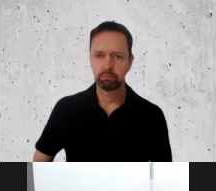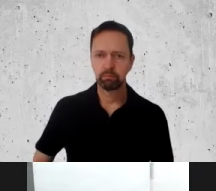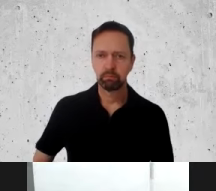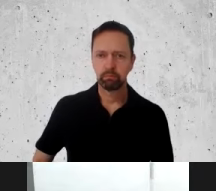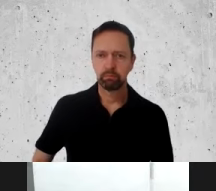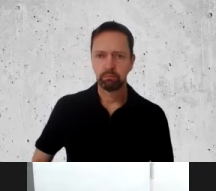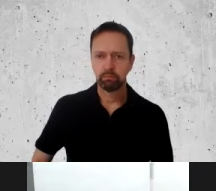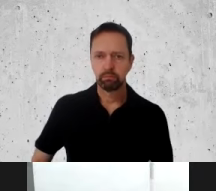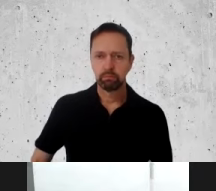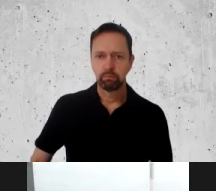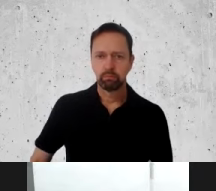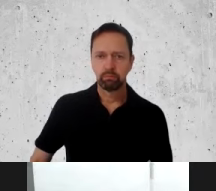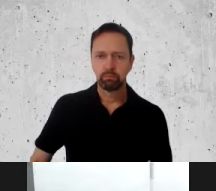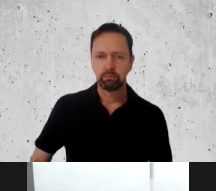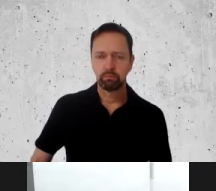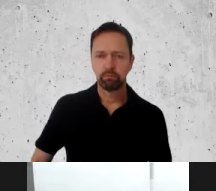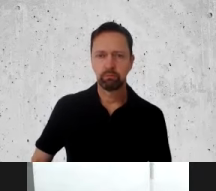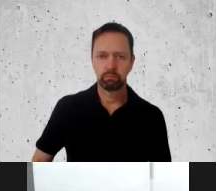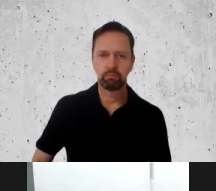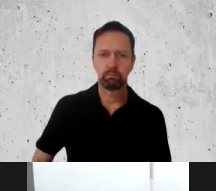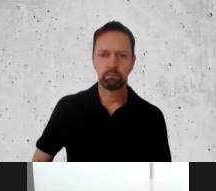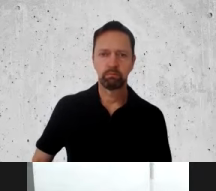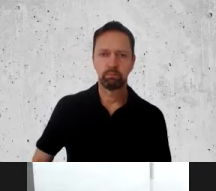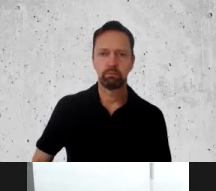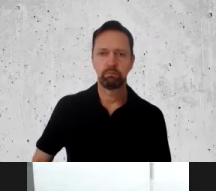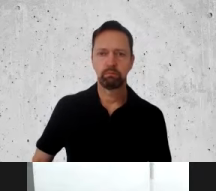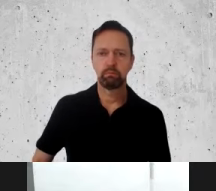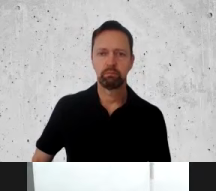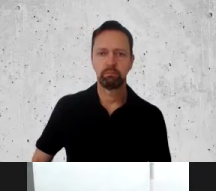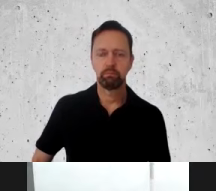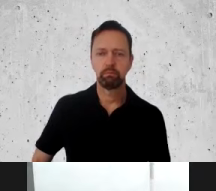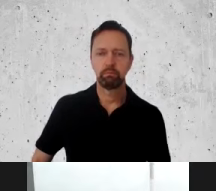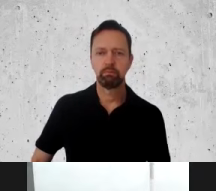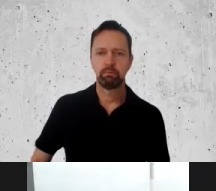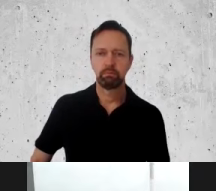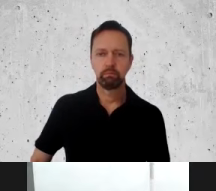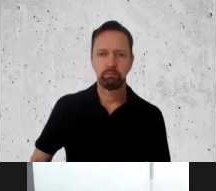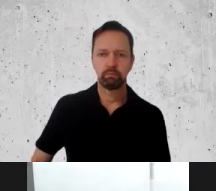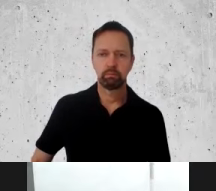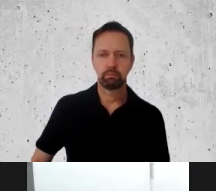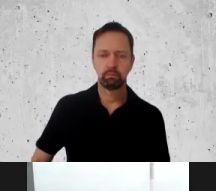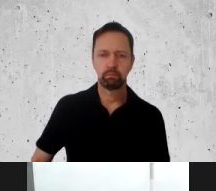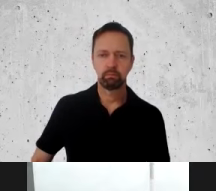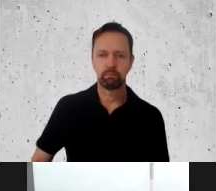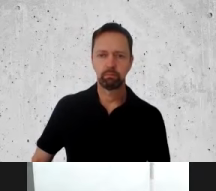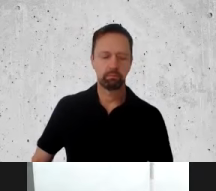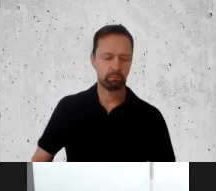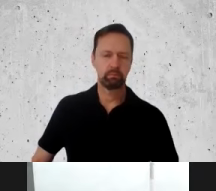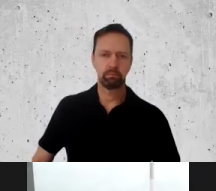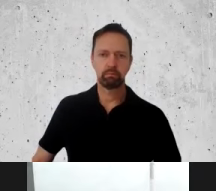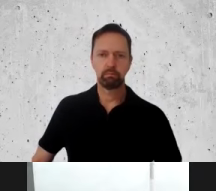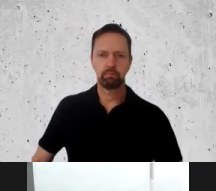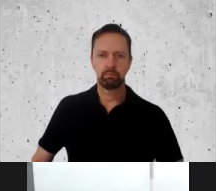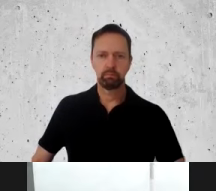dos seus recursos. Então, ele também tende a tomar menos recursos, né? Então, tem um equilíbrio entre você não dar poder demais, mas também não dar poder de